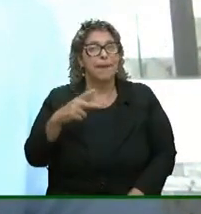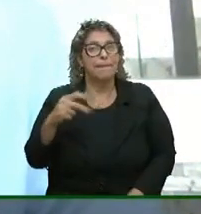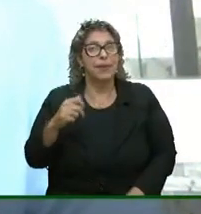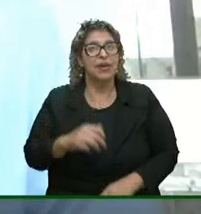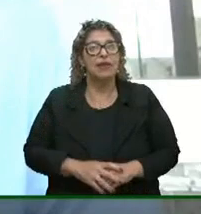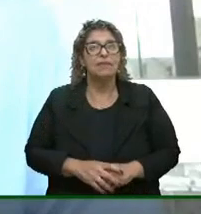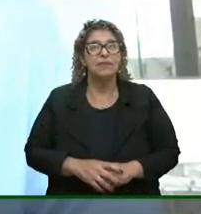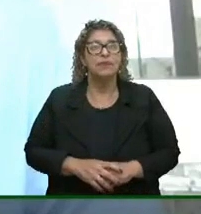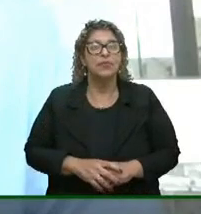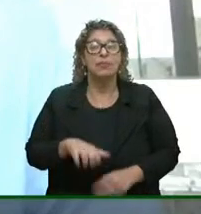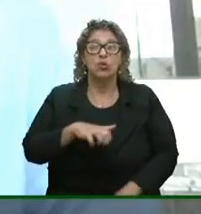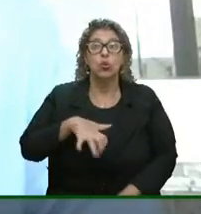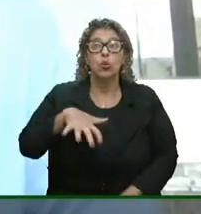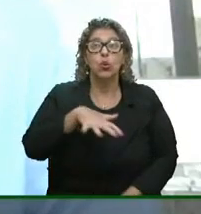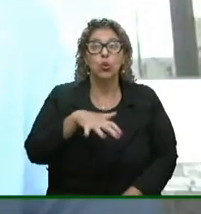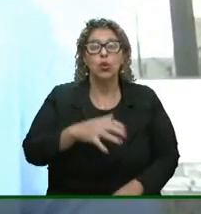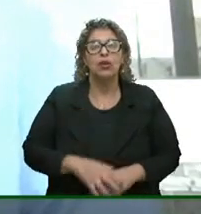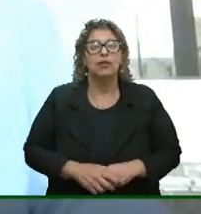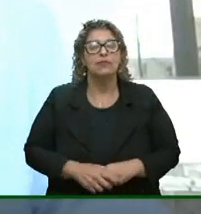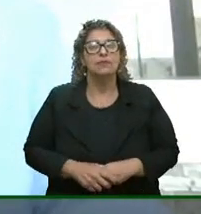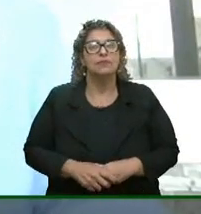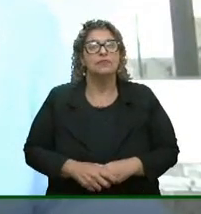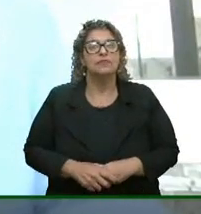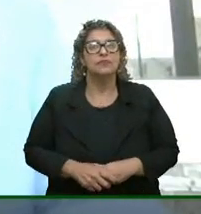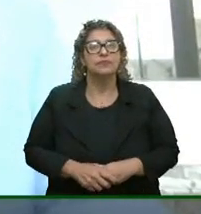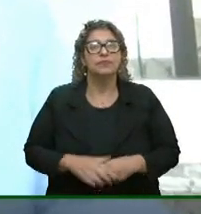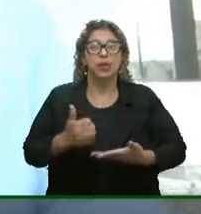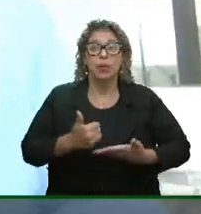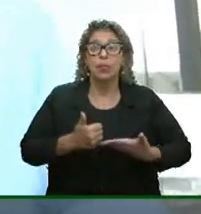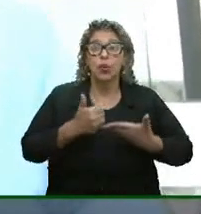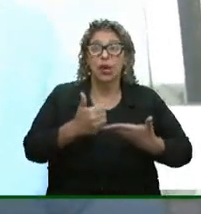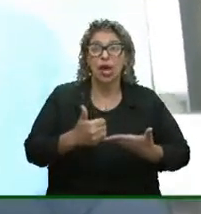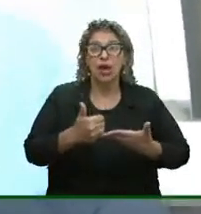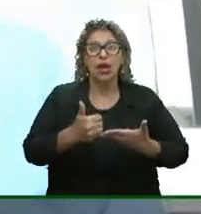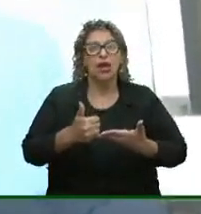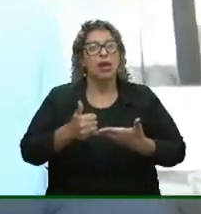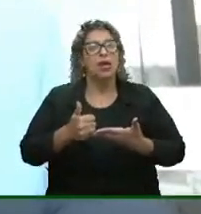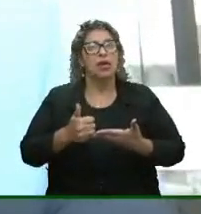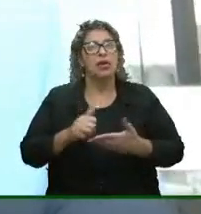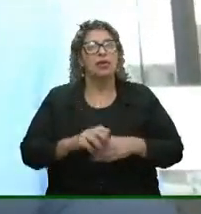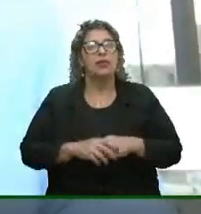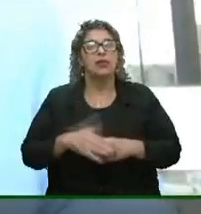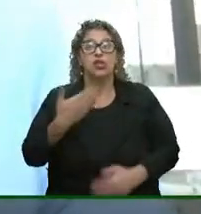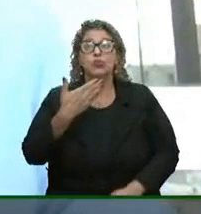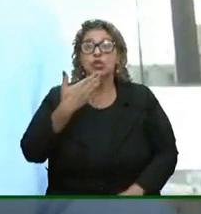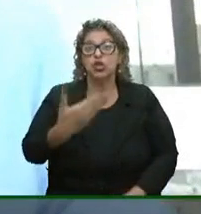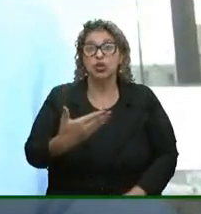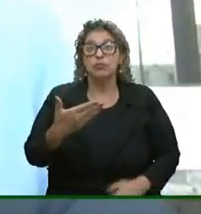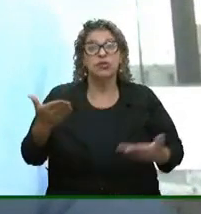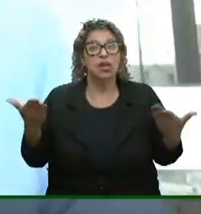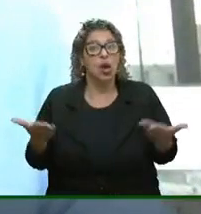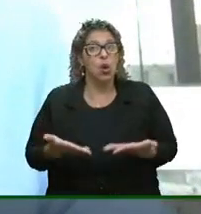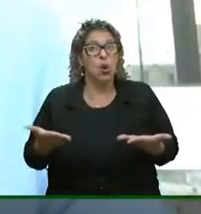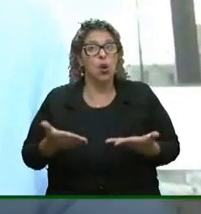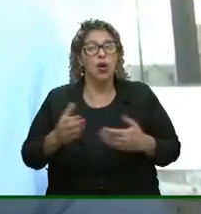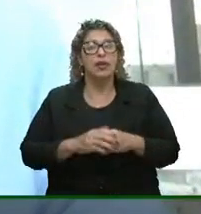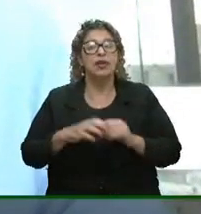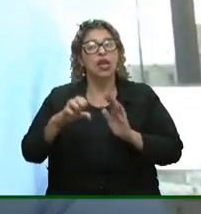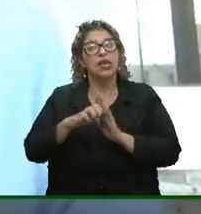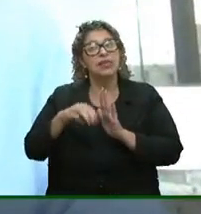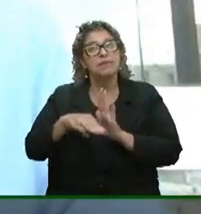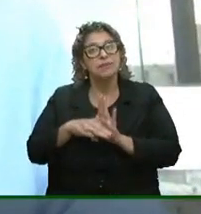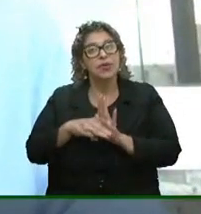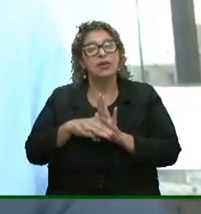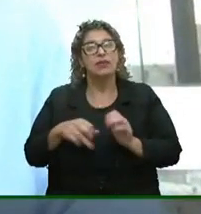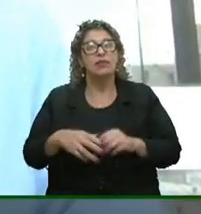me conceder esse espaço para defender que nós mantenhamos a apreciação da nossa emenda, assim